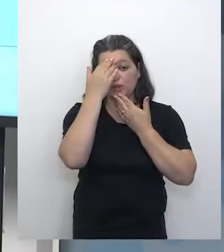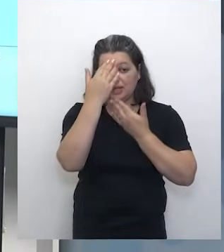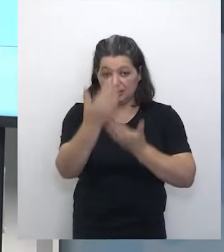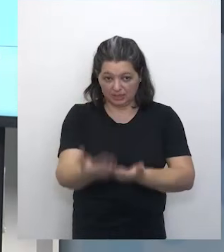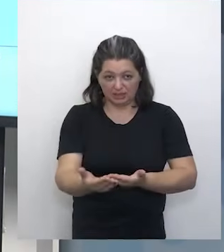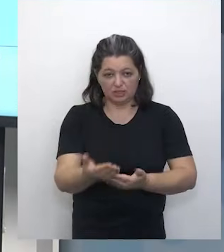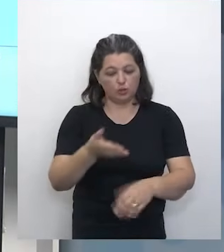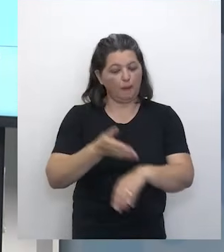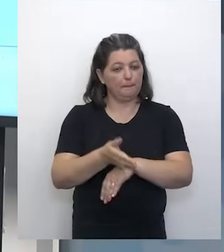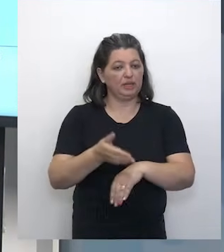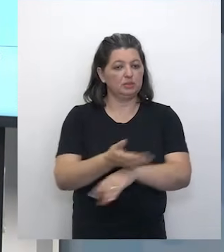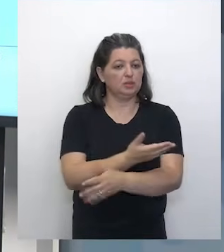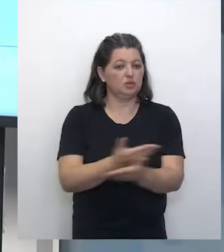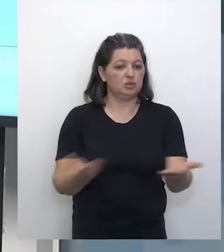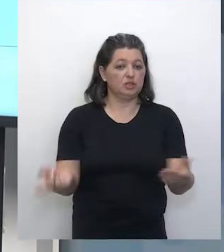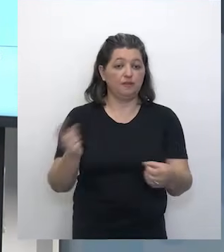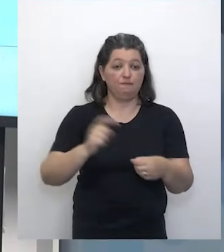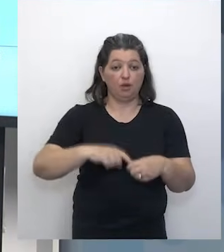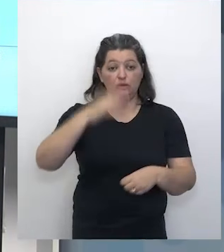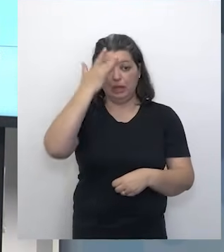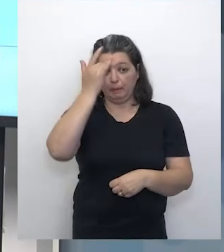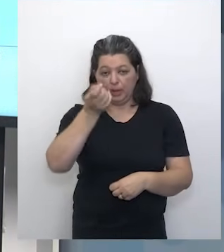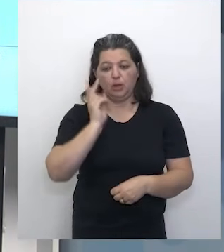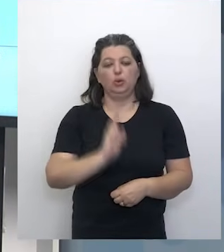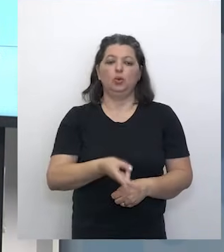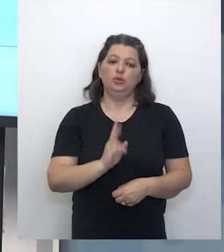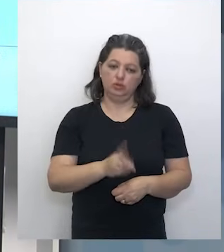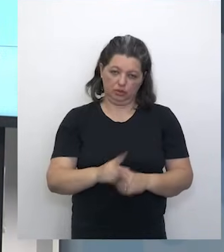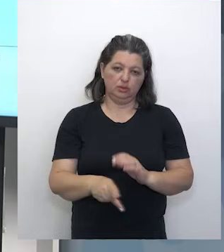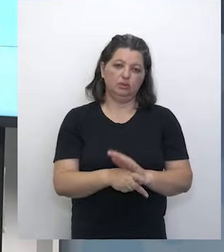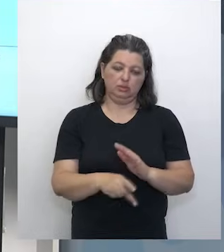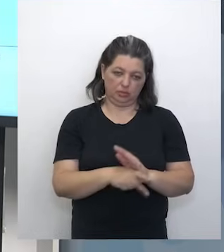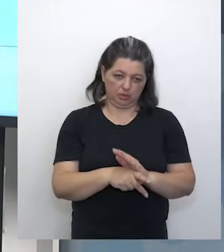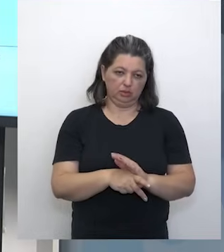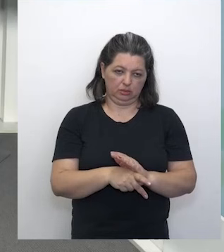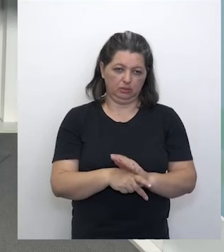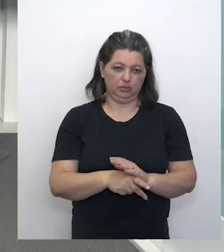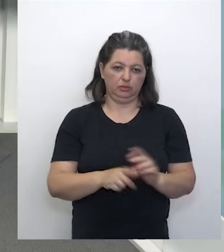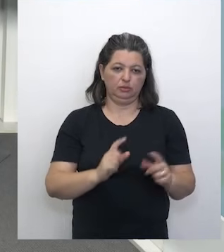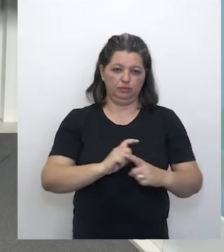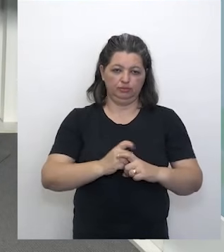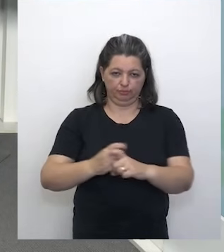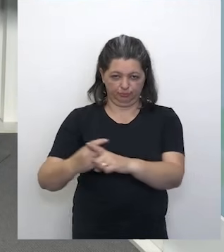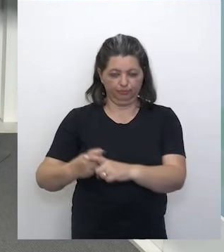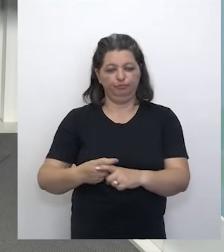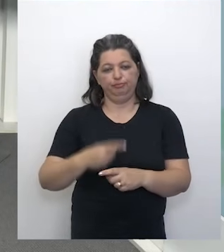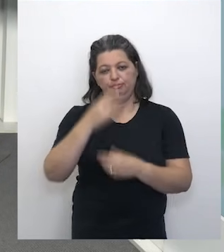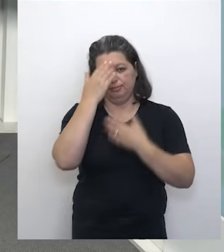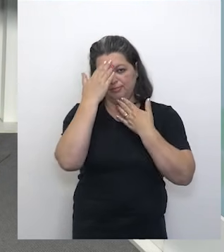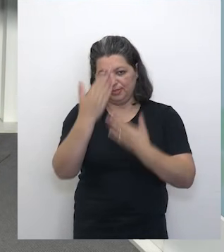a participação de vocês. Voltem amanhã que a gente vai continuar falando dos polinômios, tá certo? Muito obrigada a